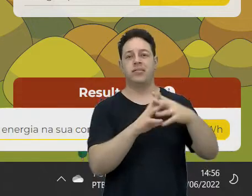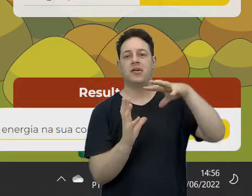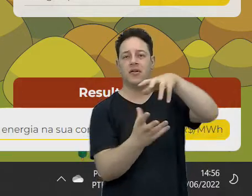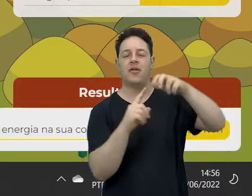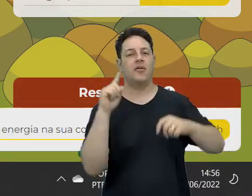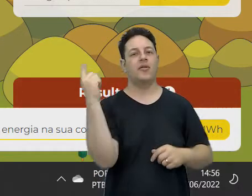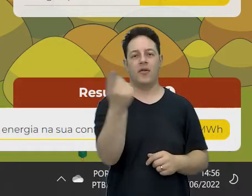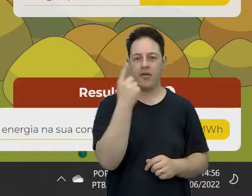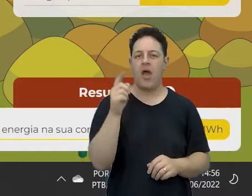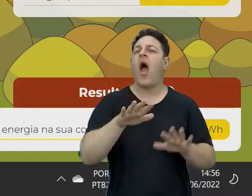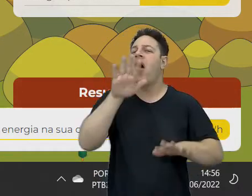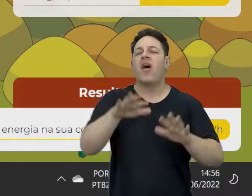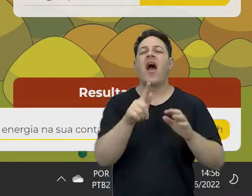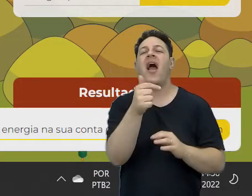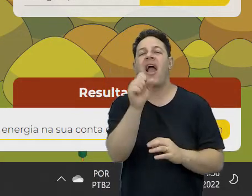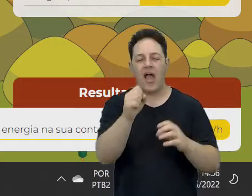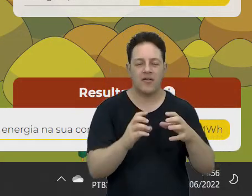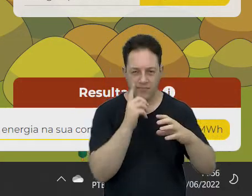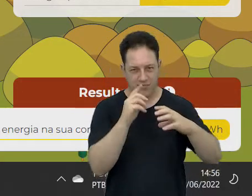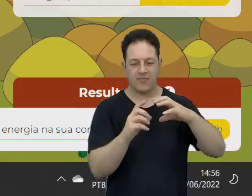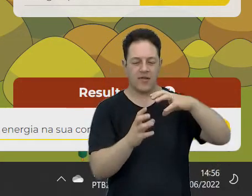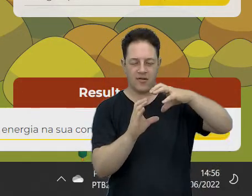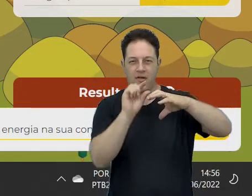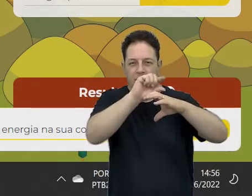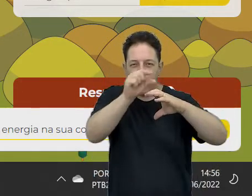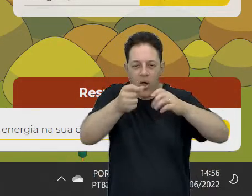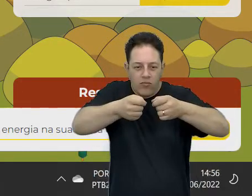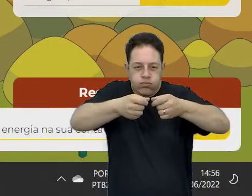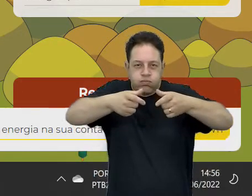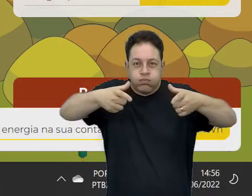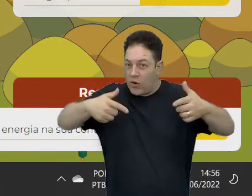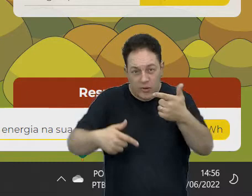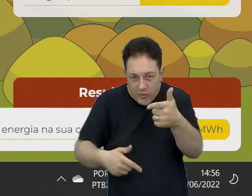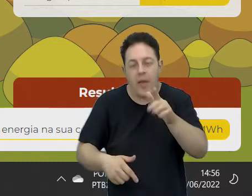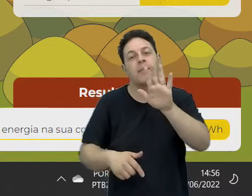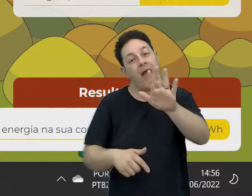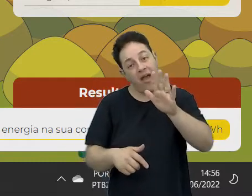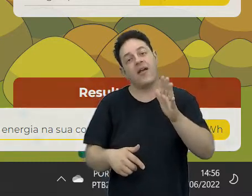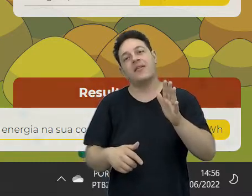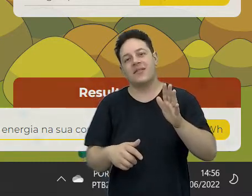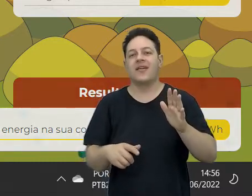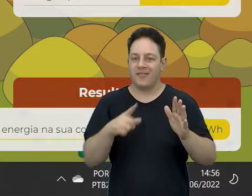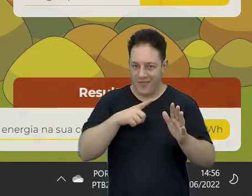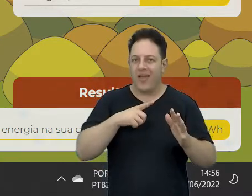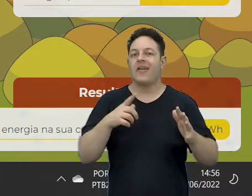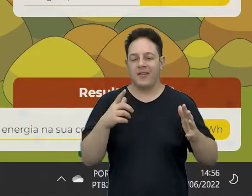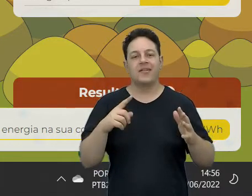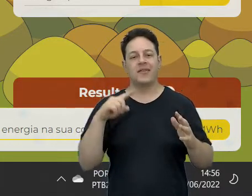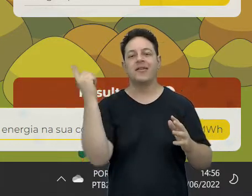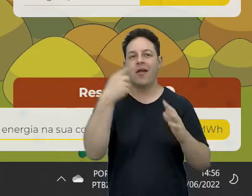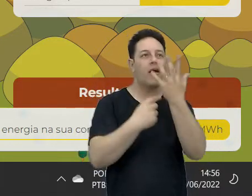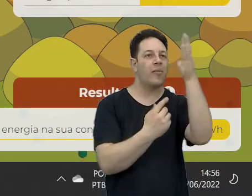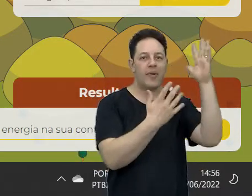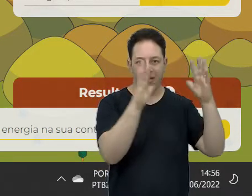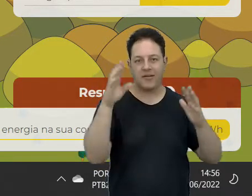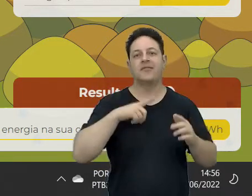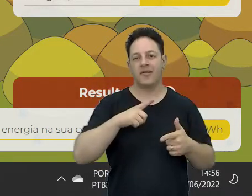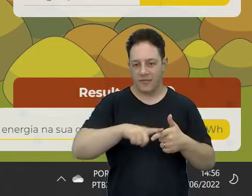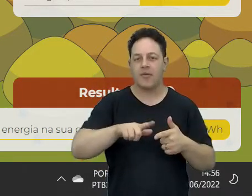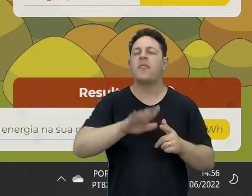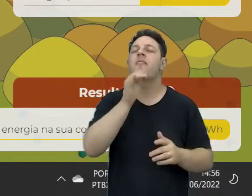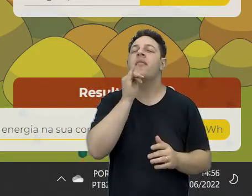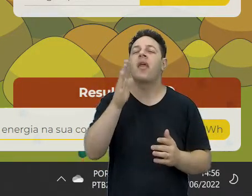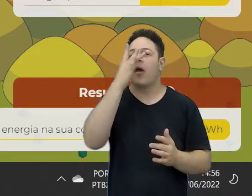tenham as emissões dos gases aí que você falou, mas realmente o impacto ambiental tem pelo impacto, tamanho dela, né? Tá. Sabe que as pessoas que